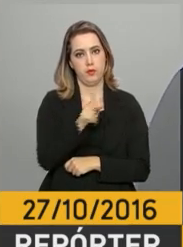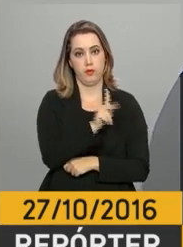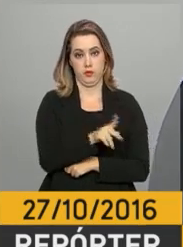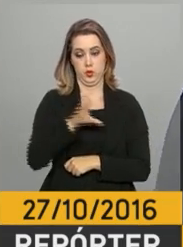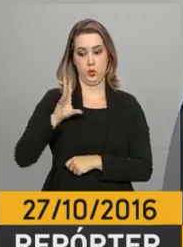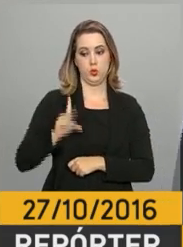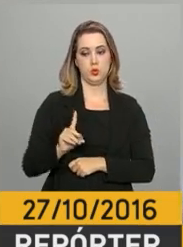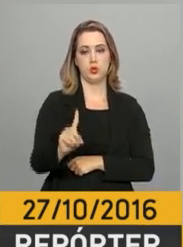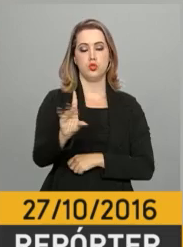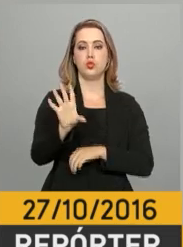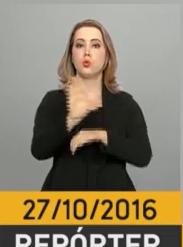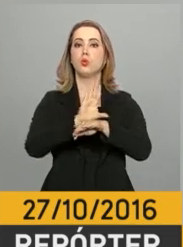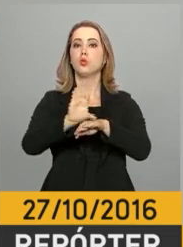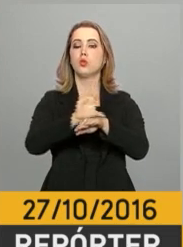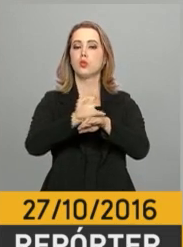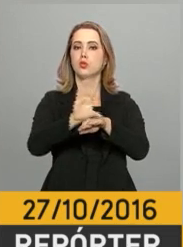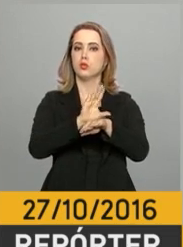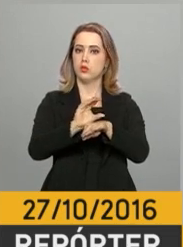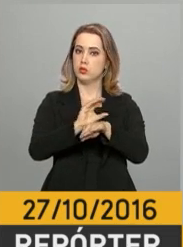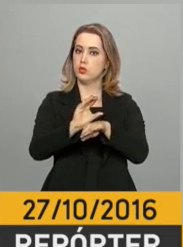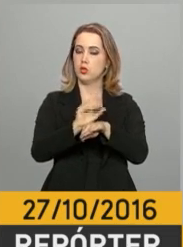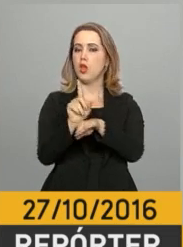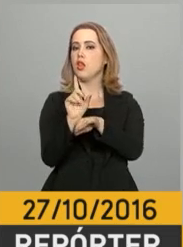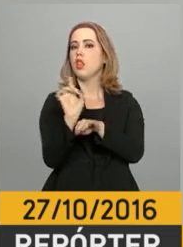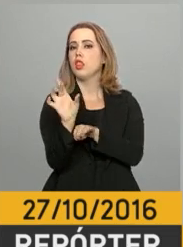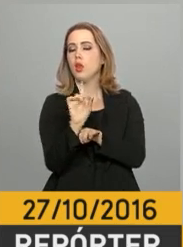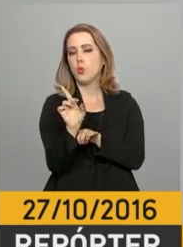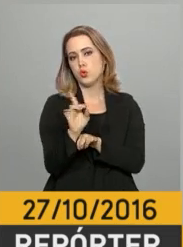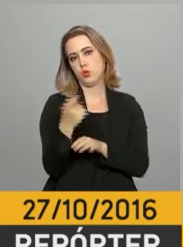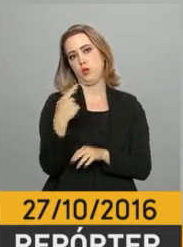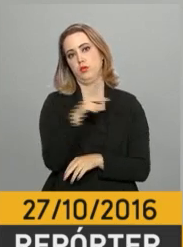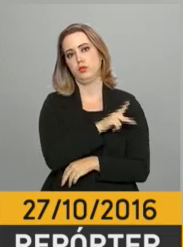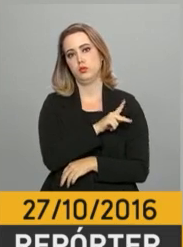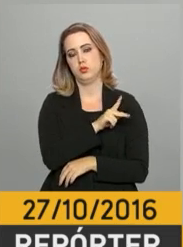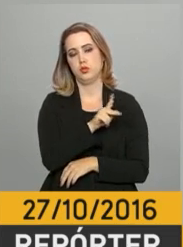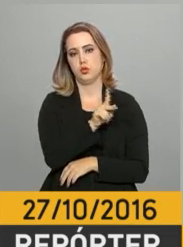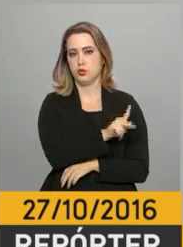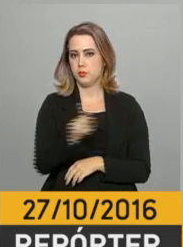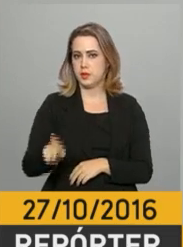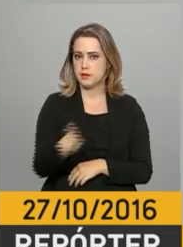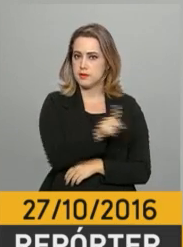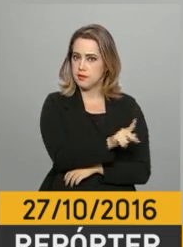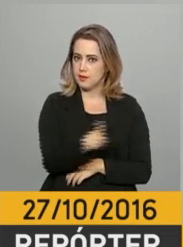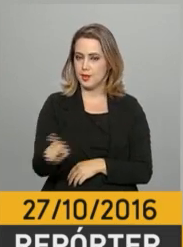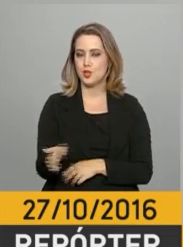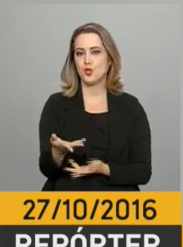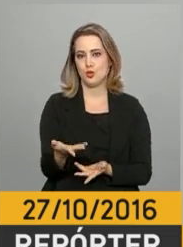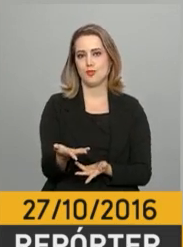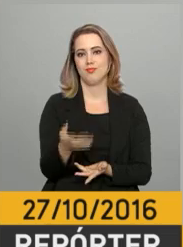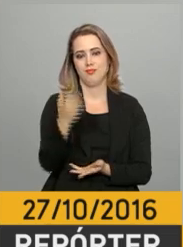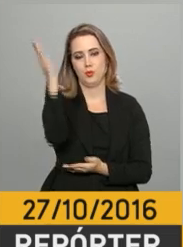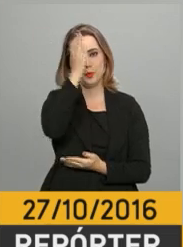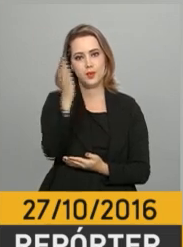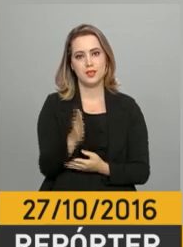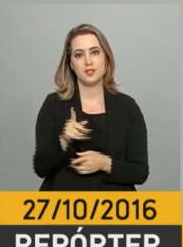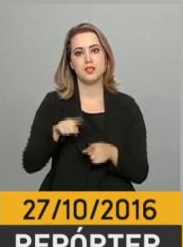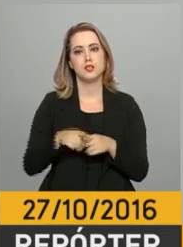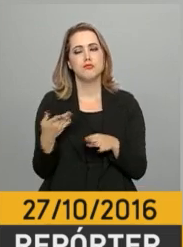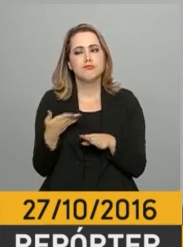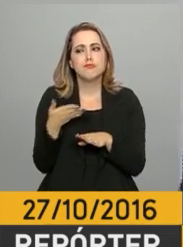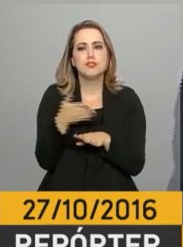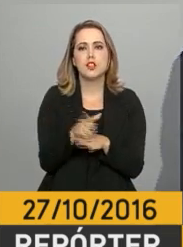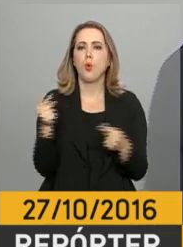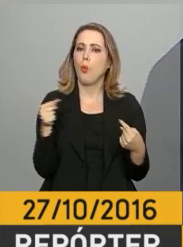constitucional e não de Presidente da República de aderir logo à